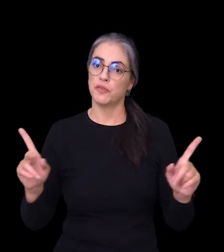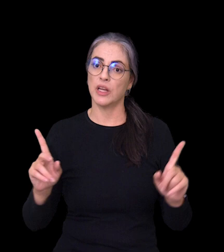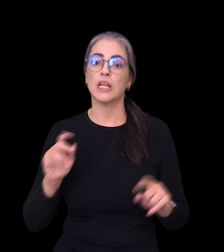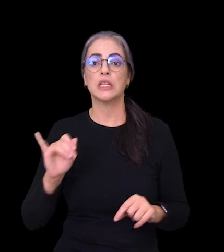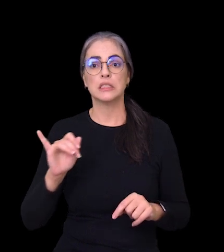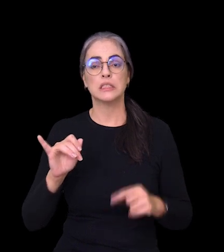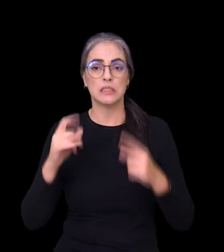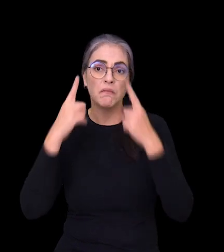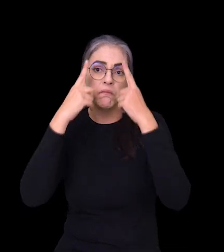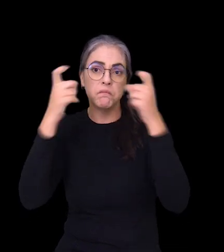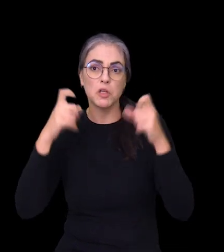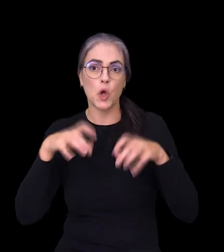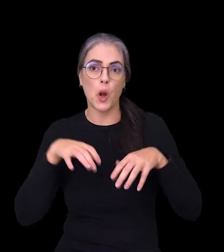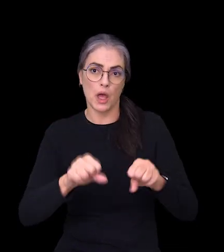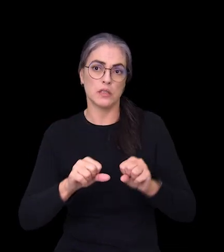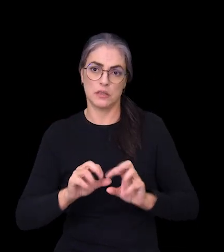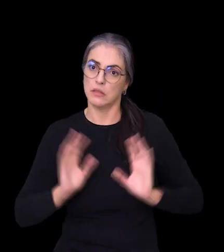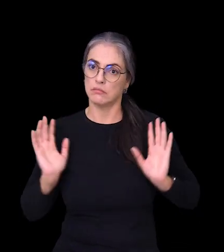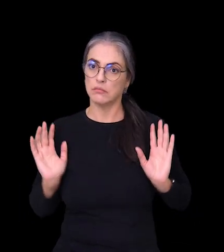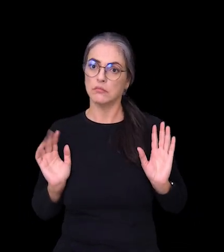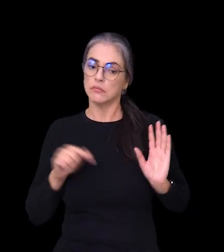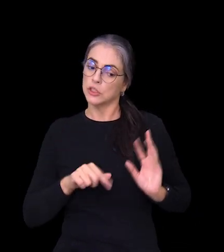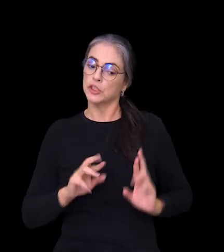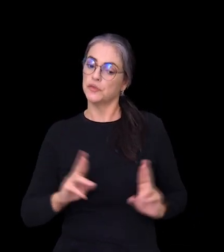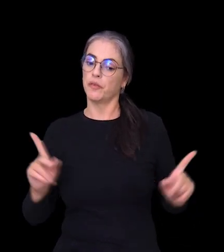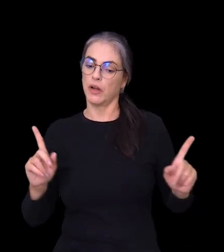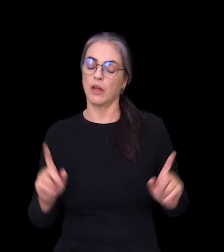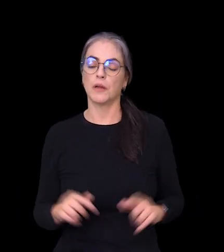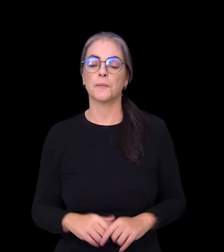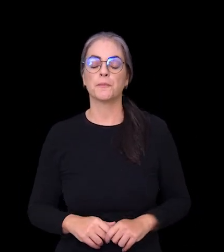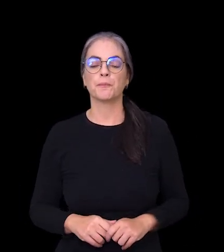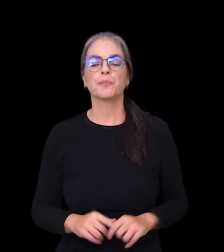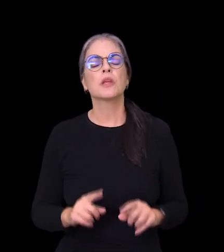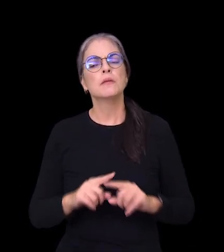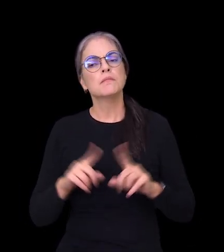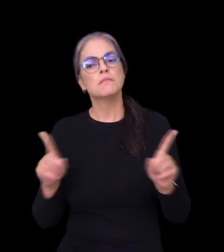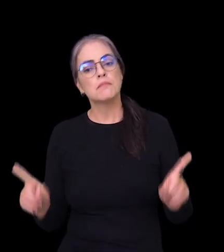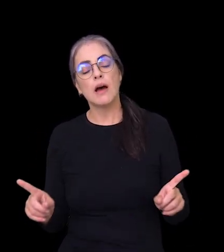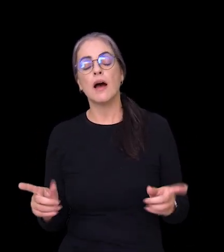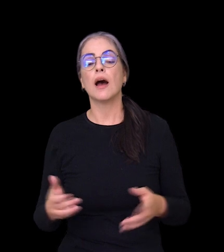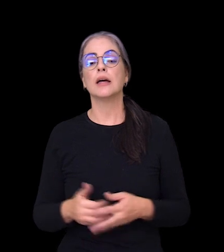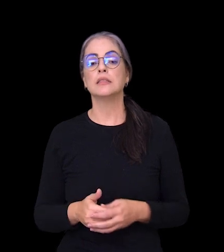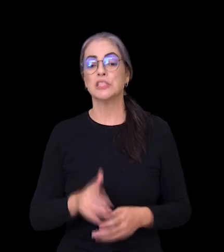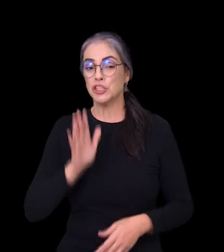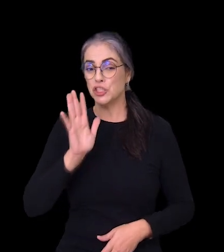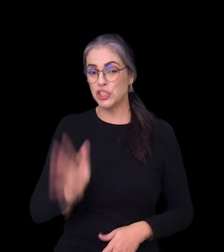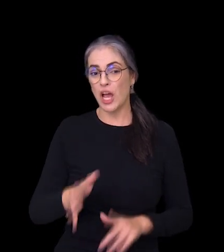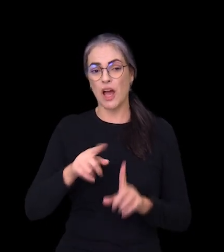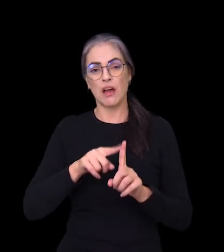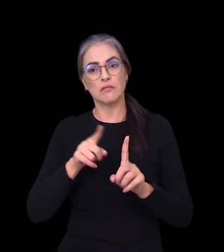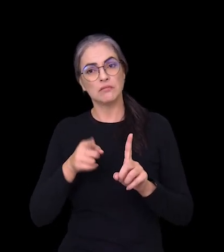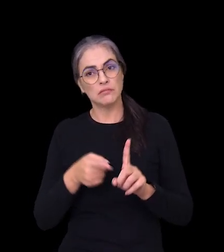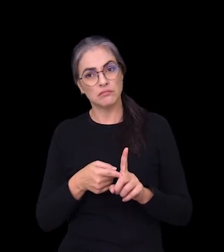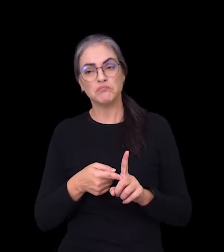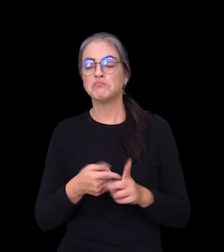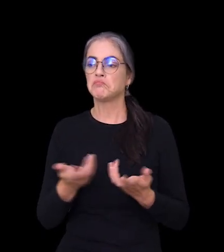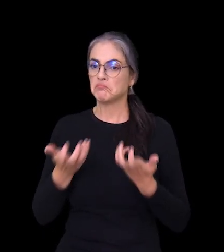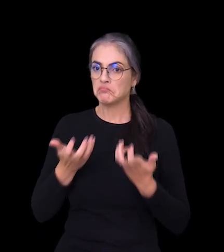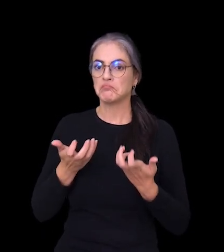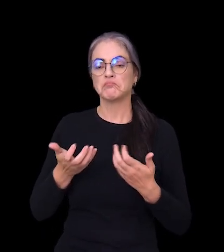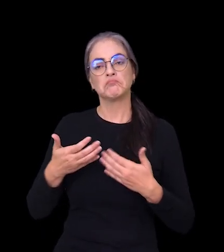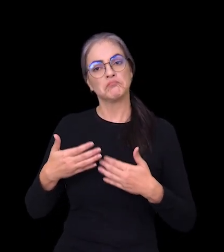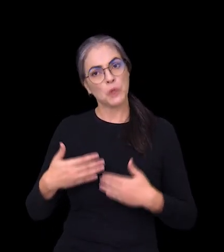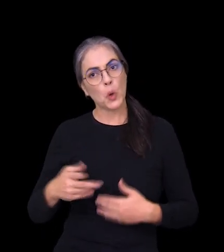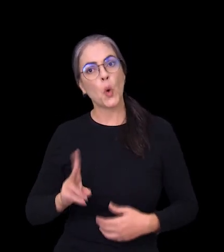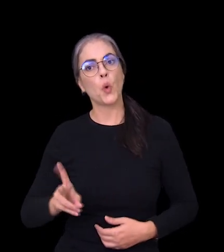Mas é importante que essas meninas que venham a passar pela gestação, seguir adiante com a gestação,